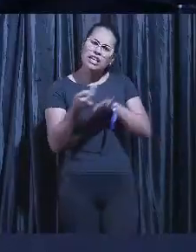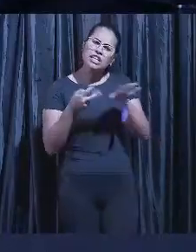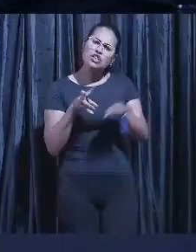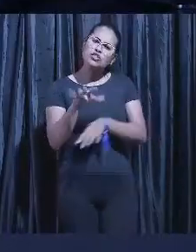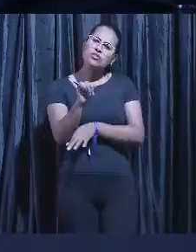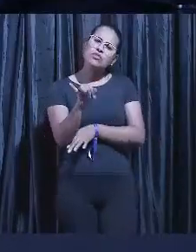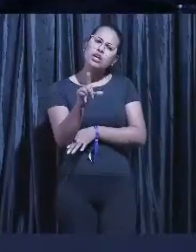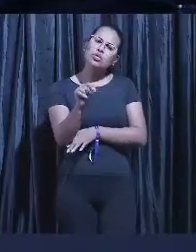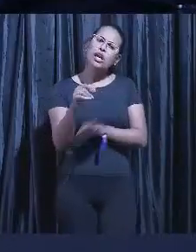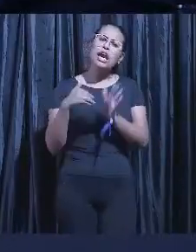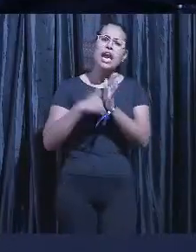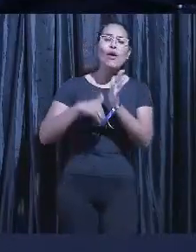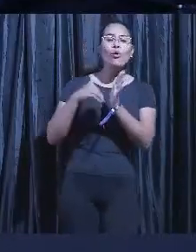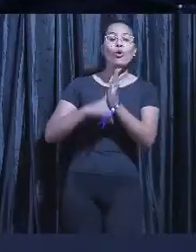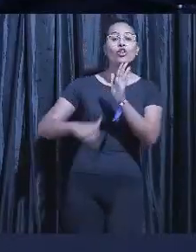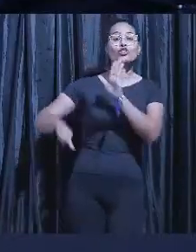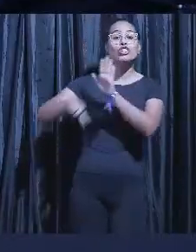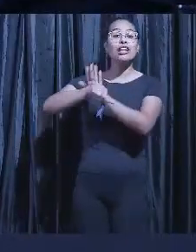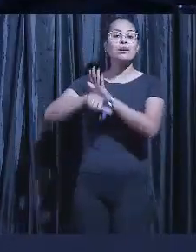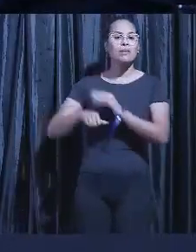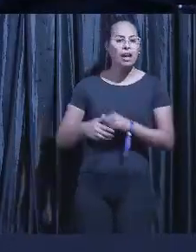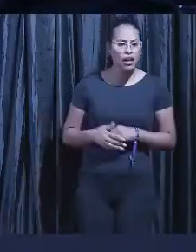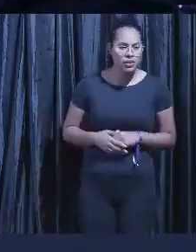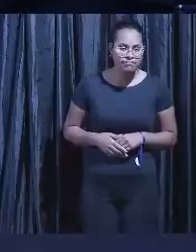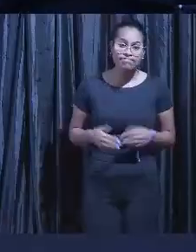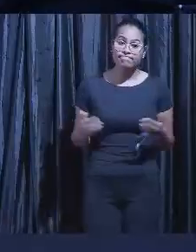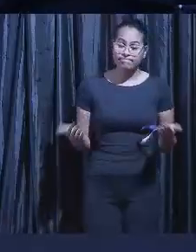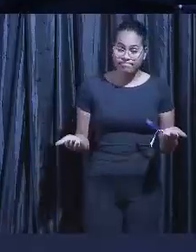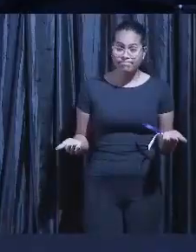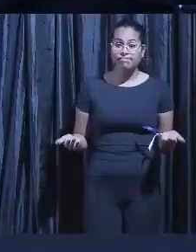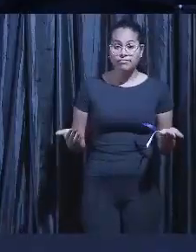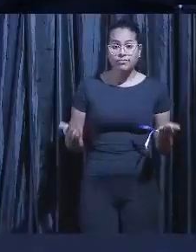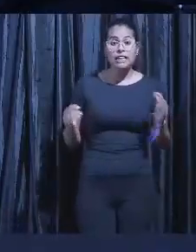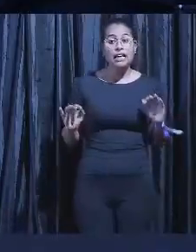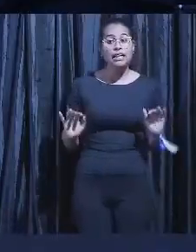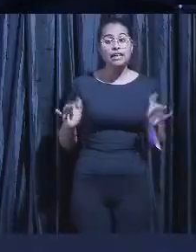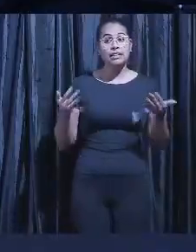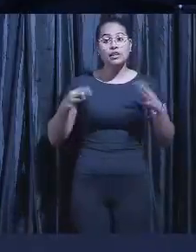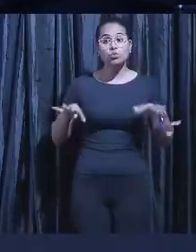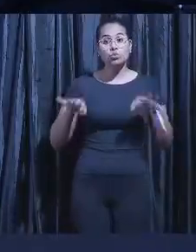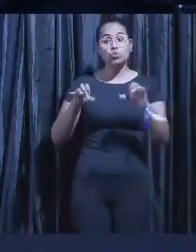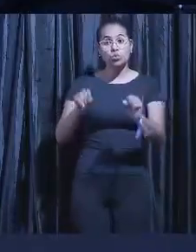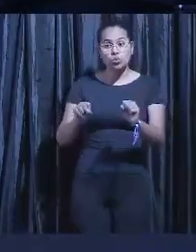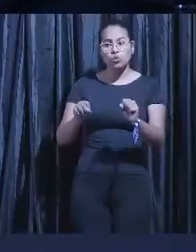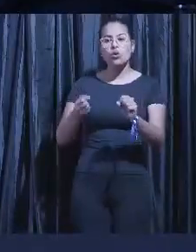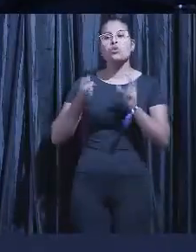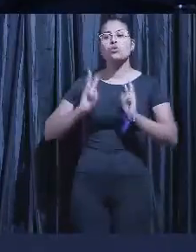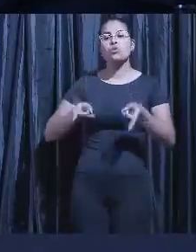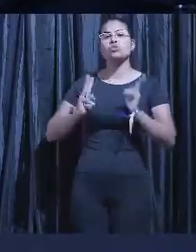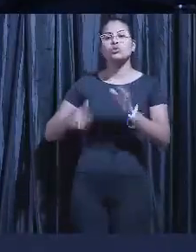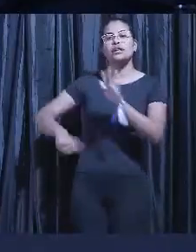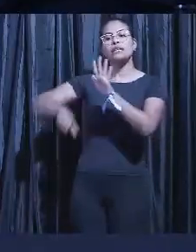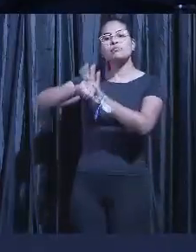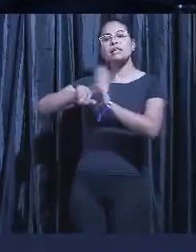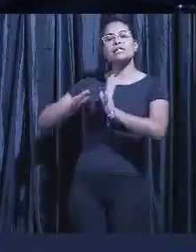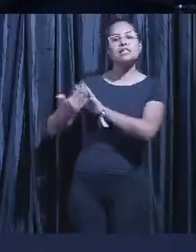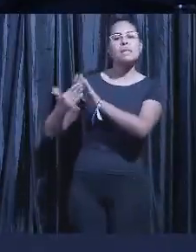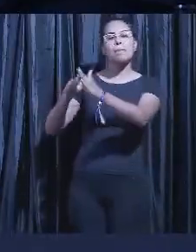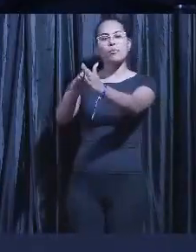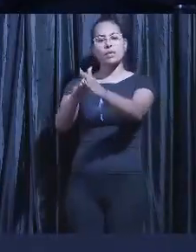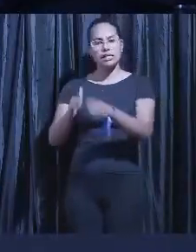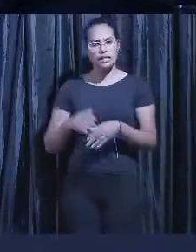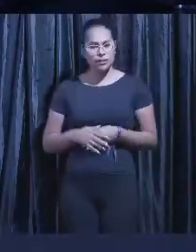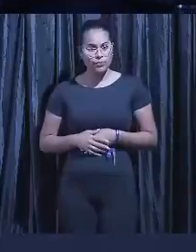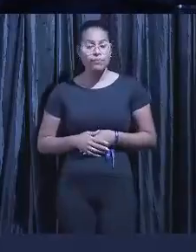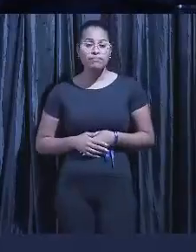é um código criminoso. Então, você, além de tudo, recriminaliza essa população. Você criminaliza